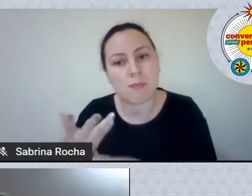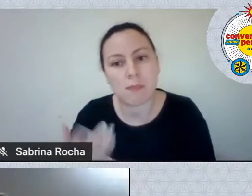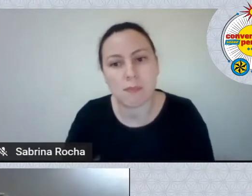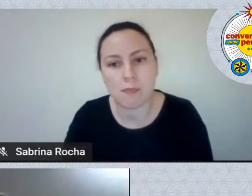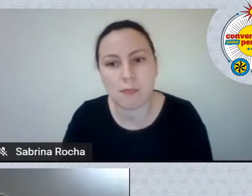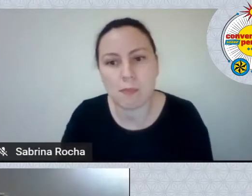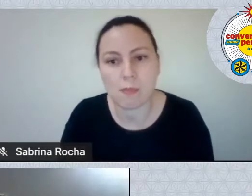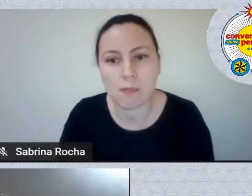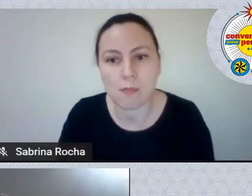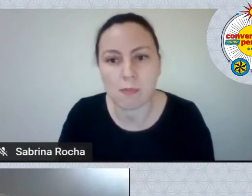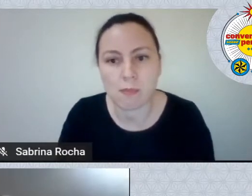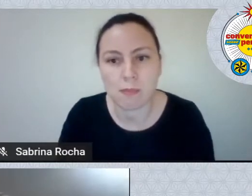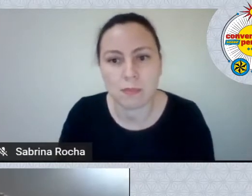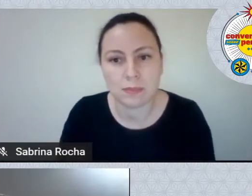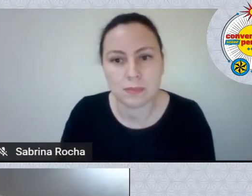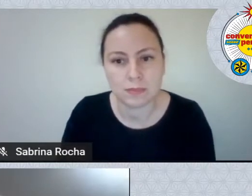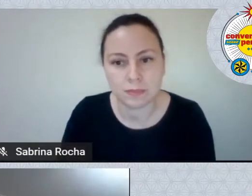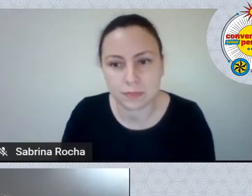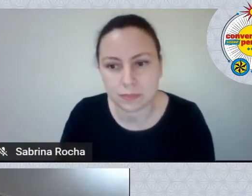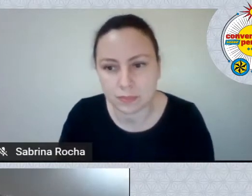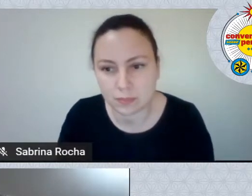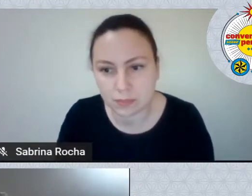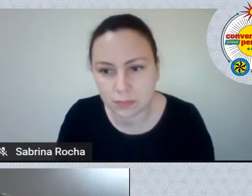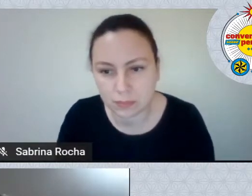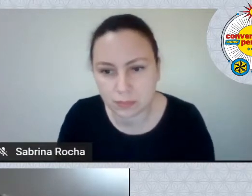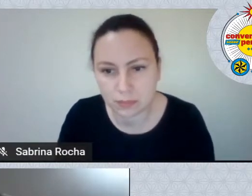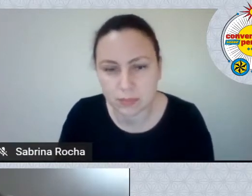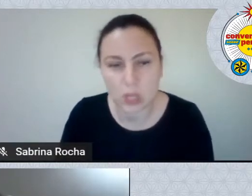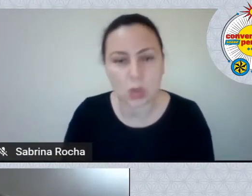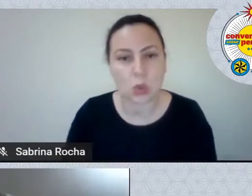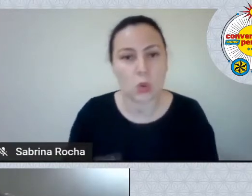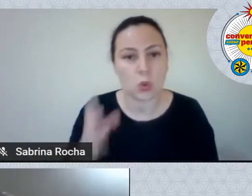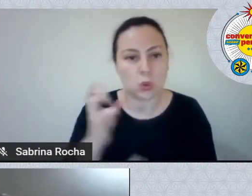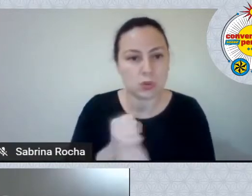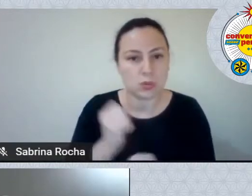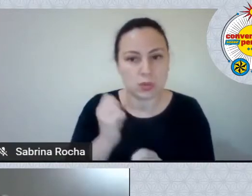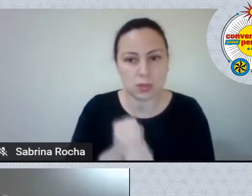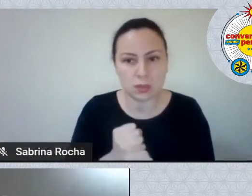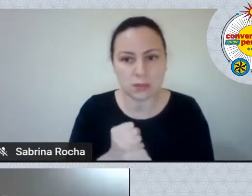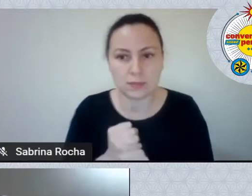Reconstruir, repactuar, ressignificar,